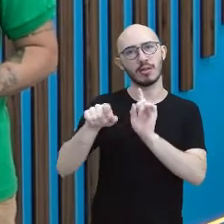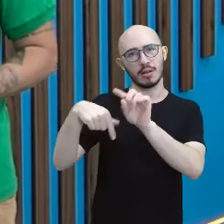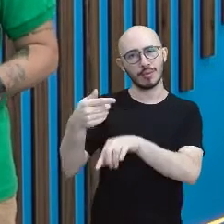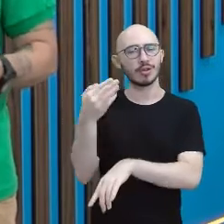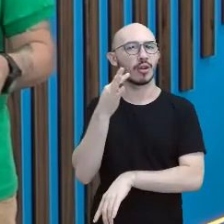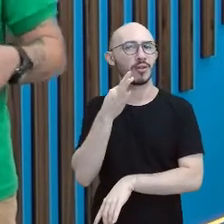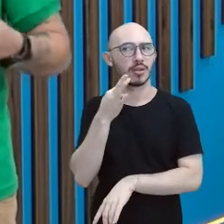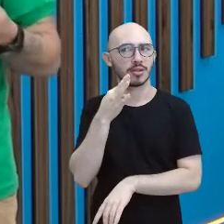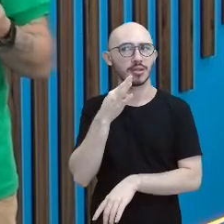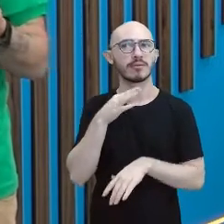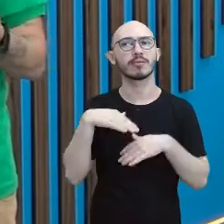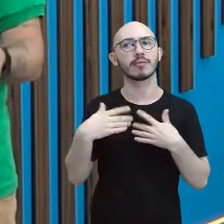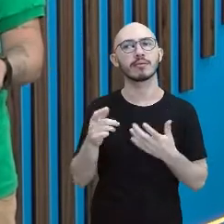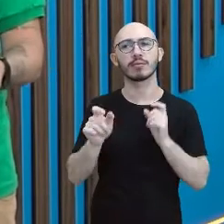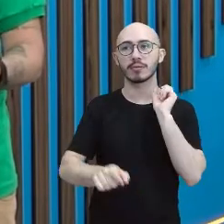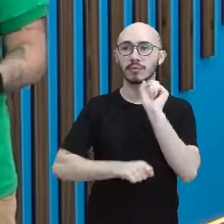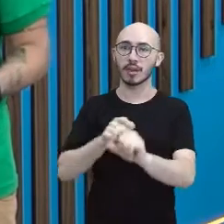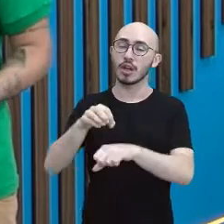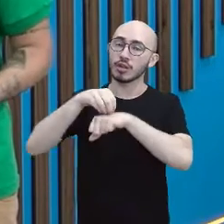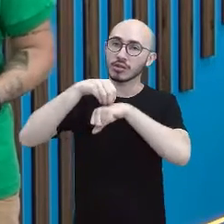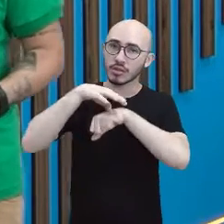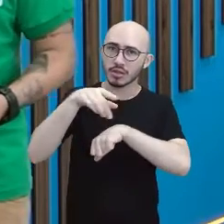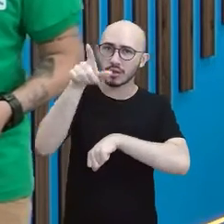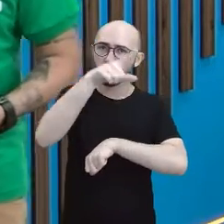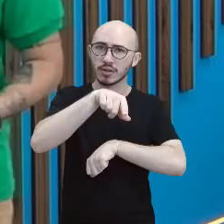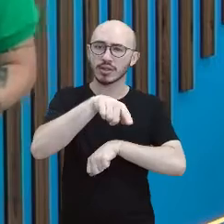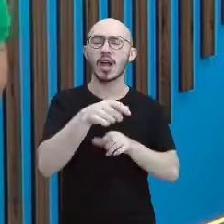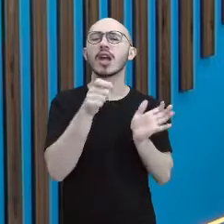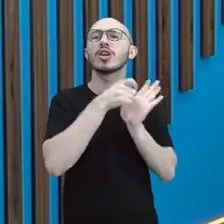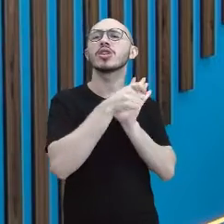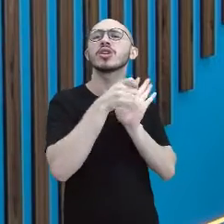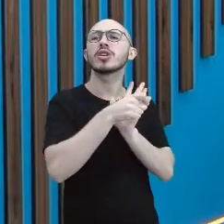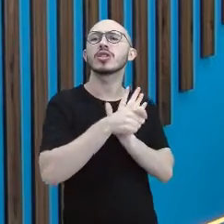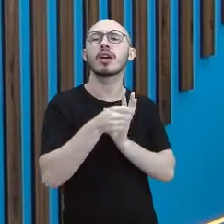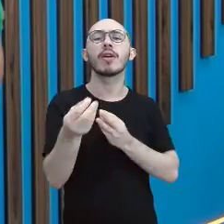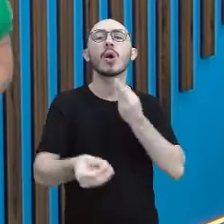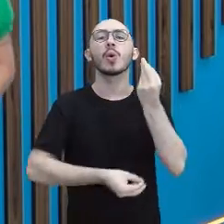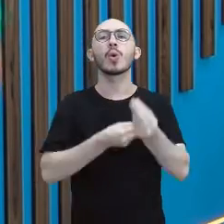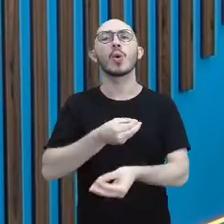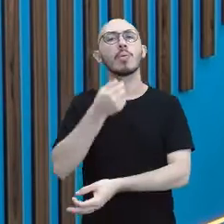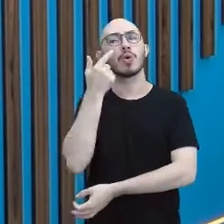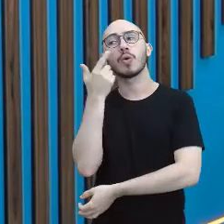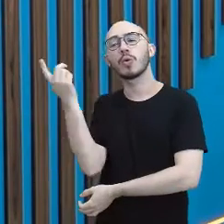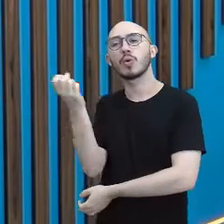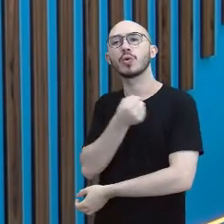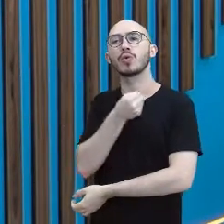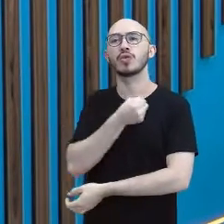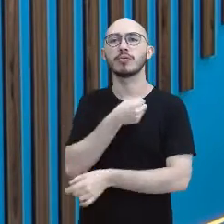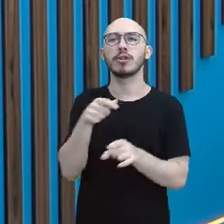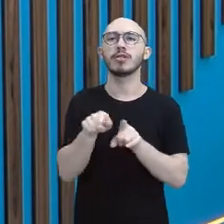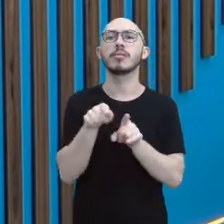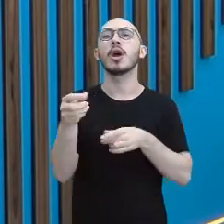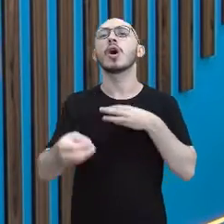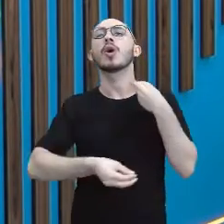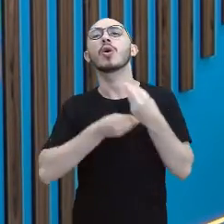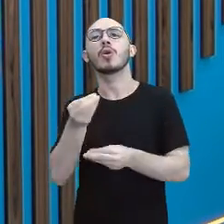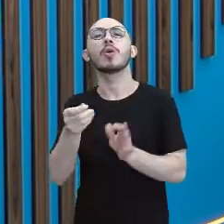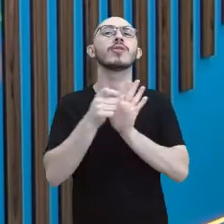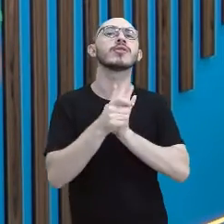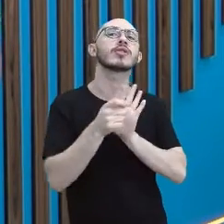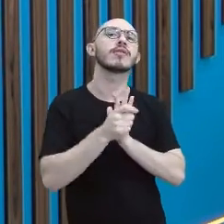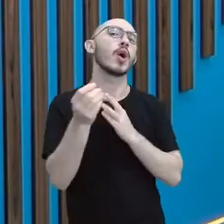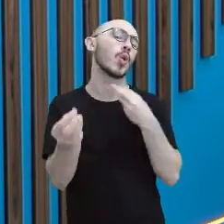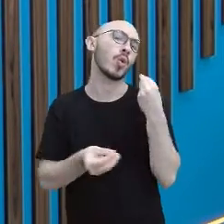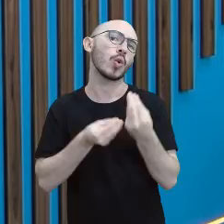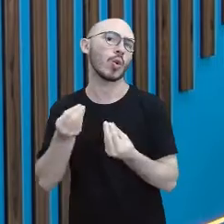tá certo? Mas como sugestão, escreve para a gente aí esse número aqui com outros expoentes. Como é que ficaria